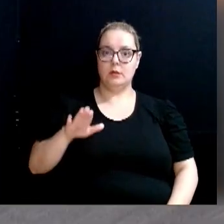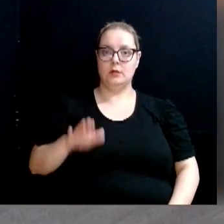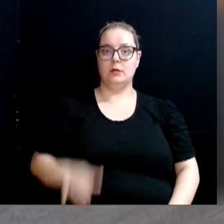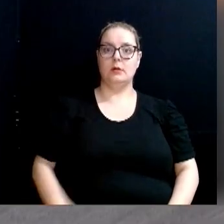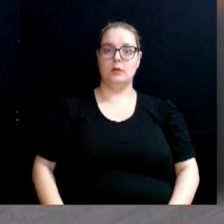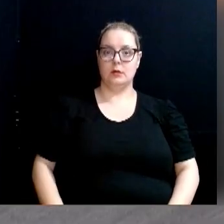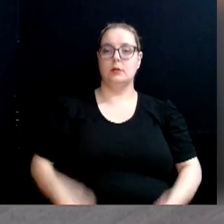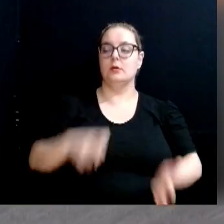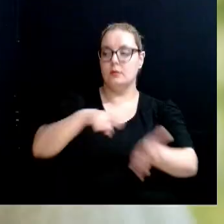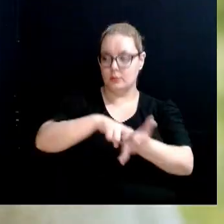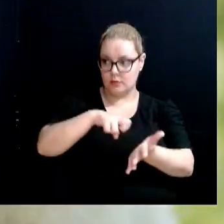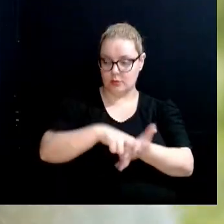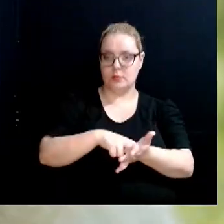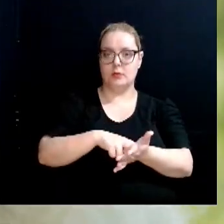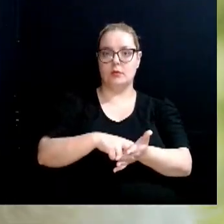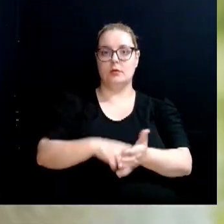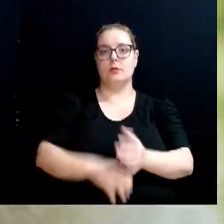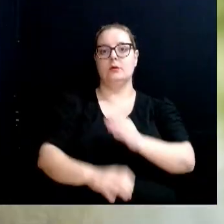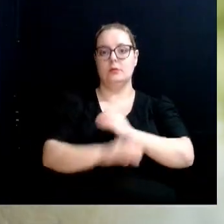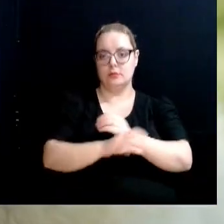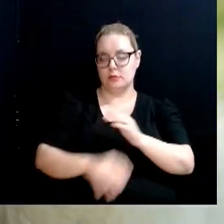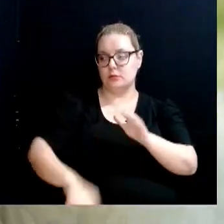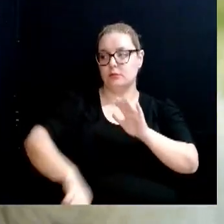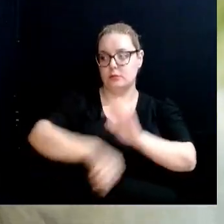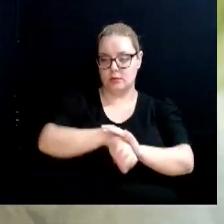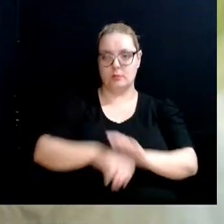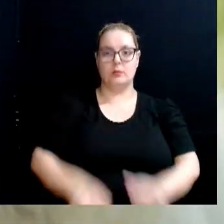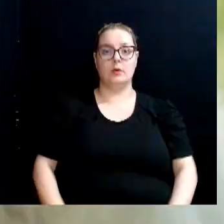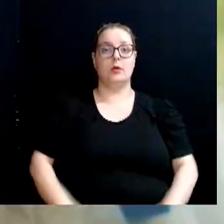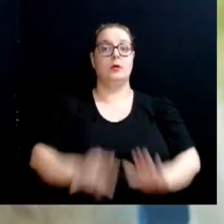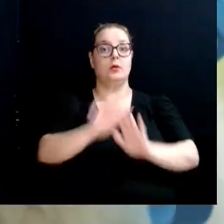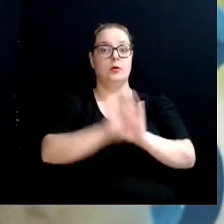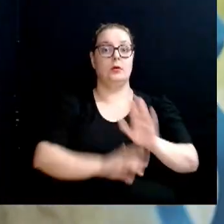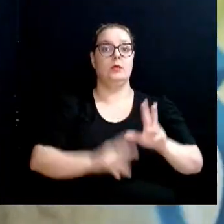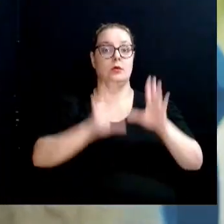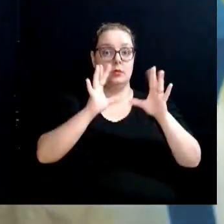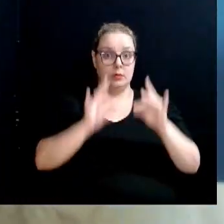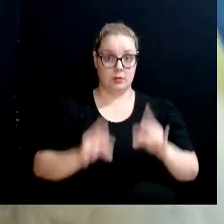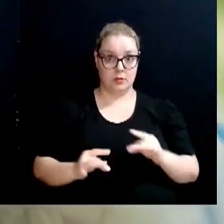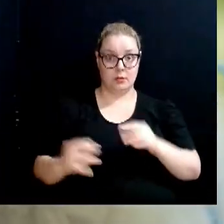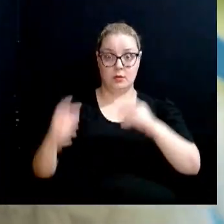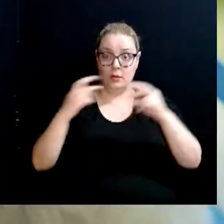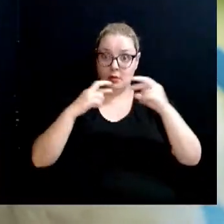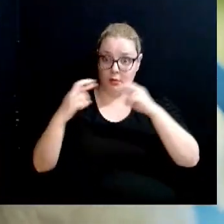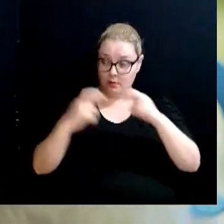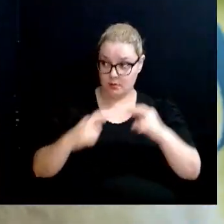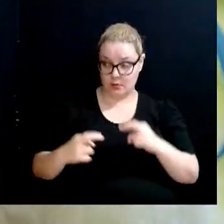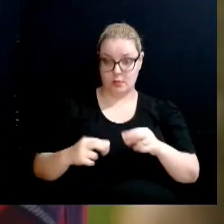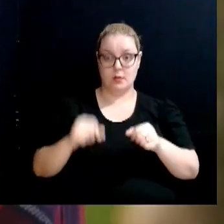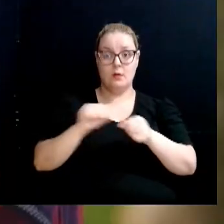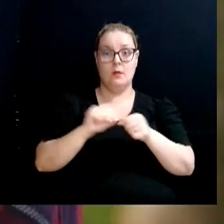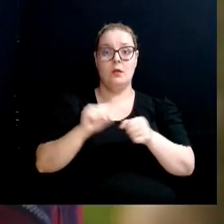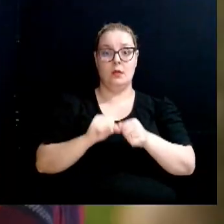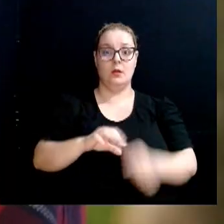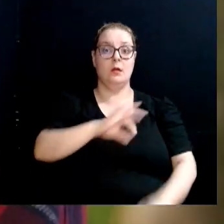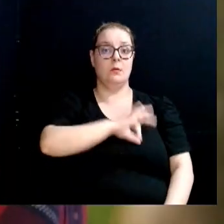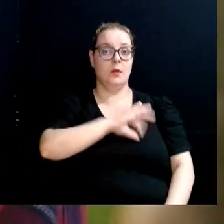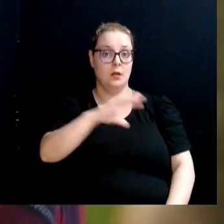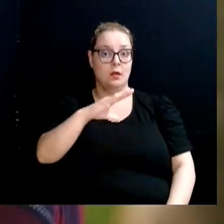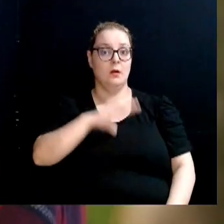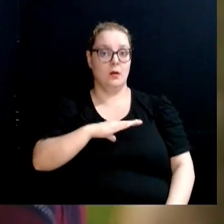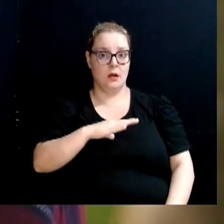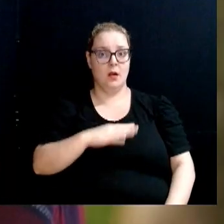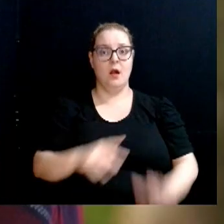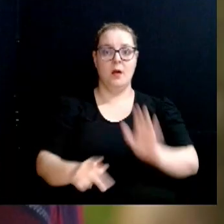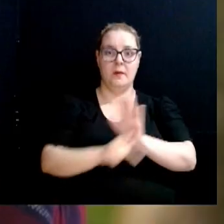penalidades civil e criminal. O texto também determina que a fiscalização seja feita pela Guarda Municipal. O projeto